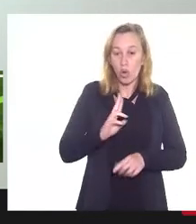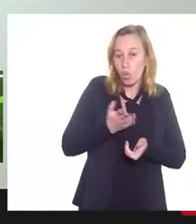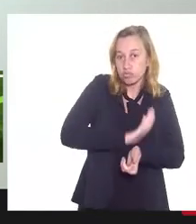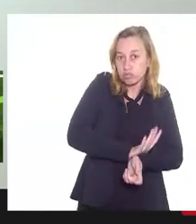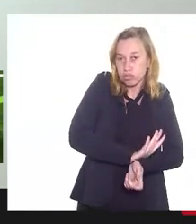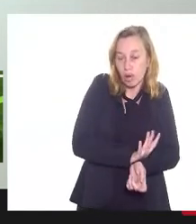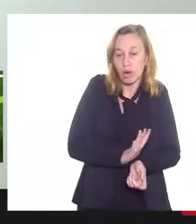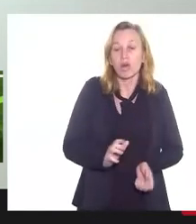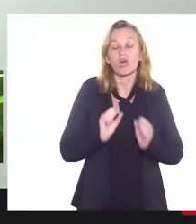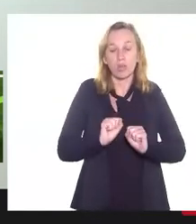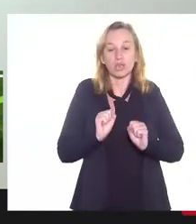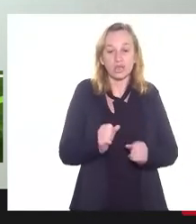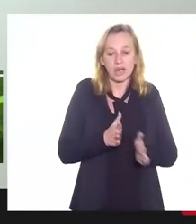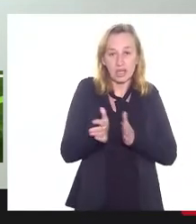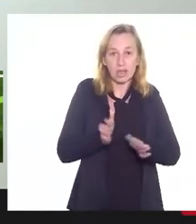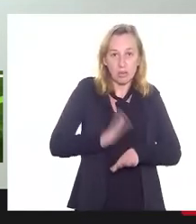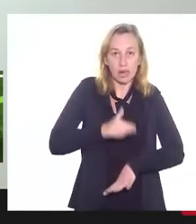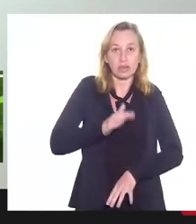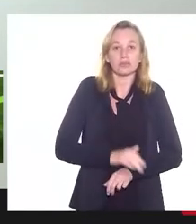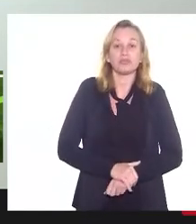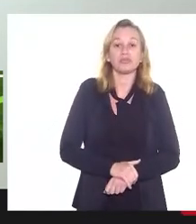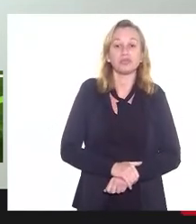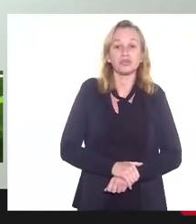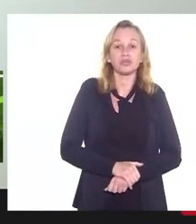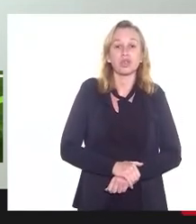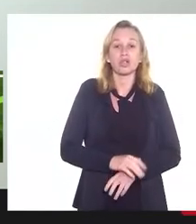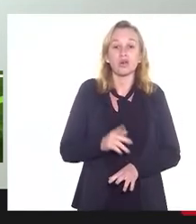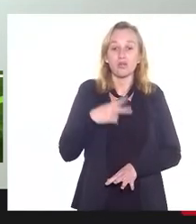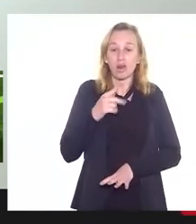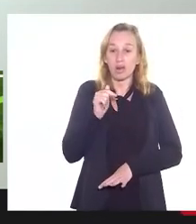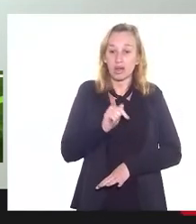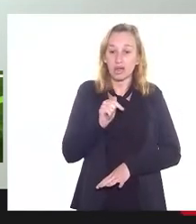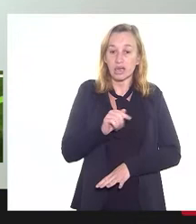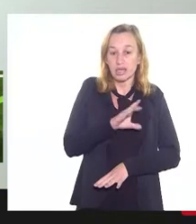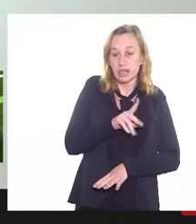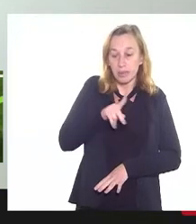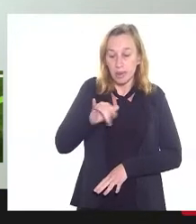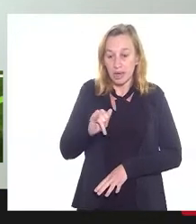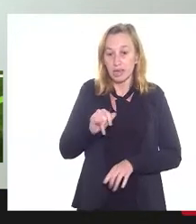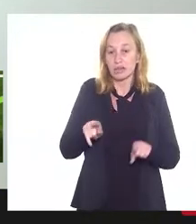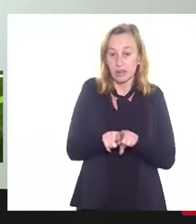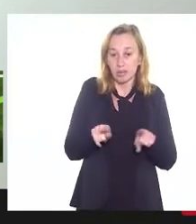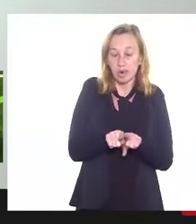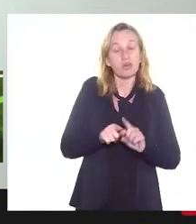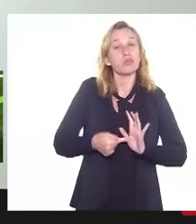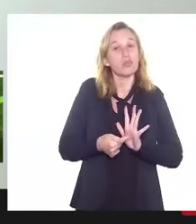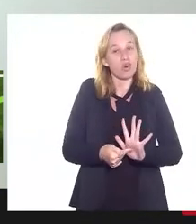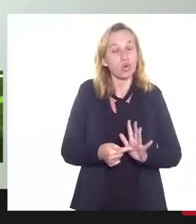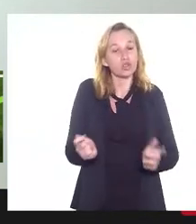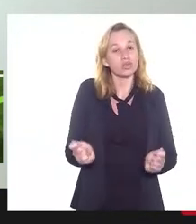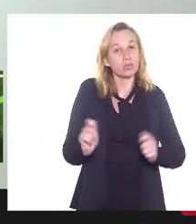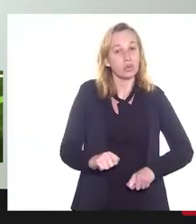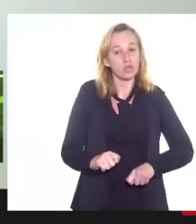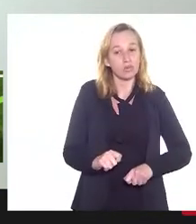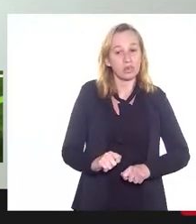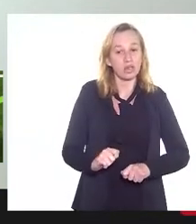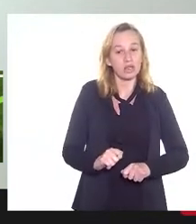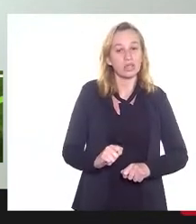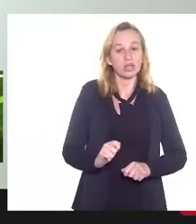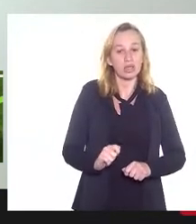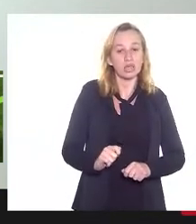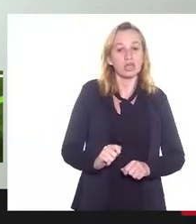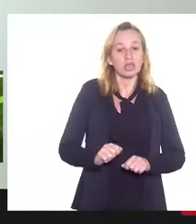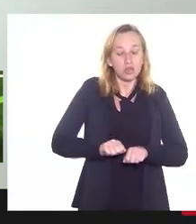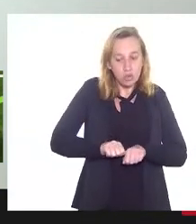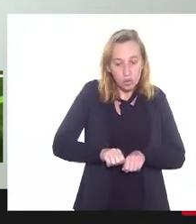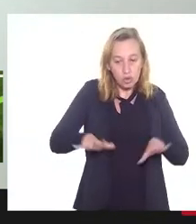ter mais esse acesso. Então, pontuar aqui para que essa CPI também aponte essa possibilidade do governo de